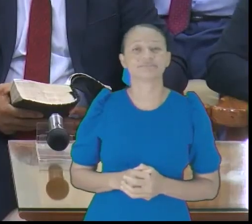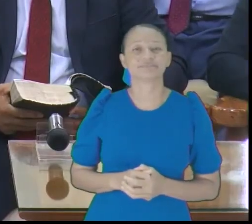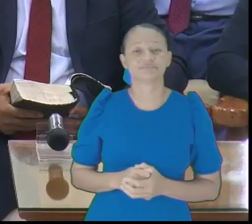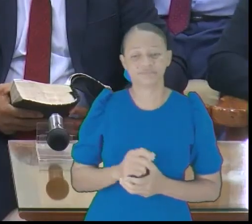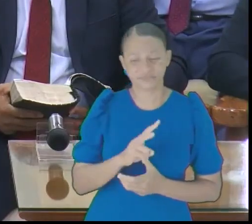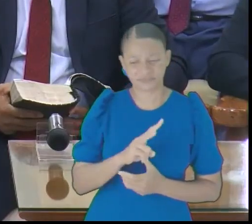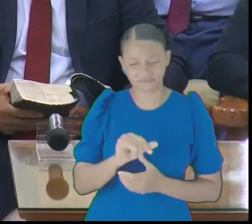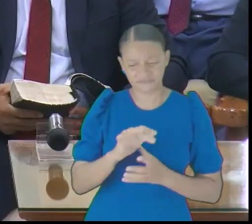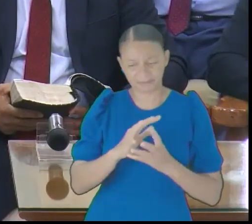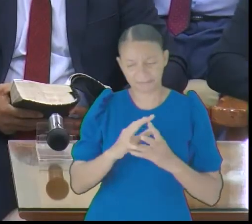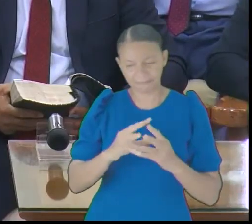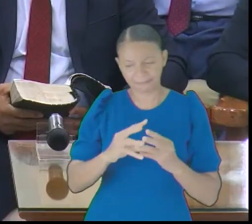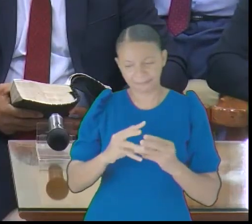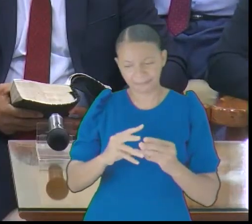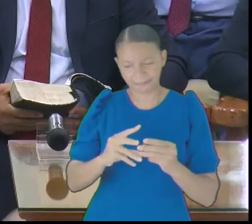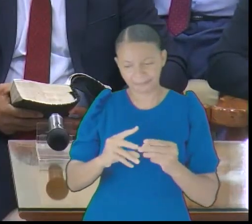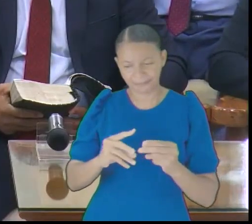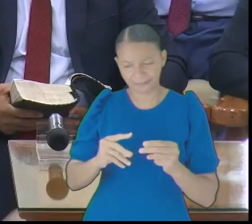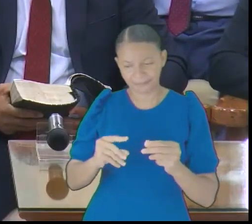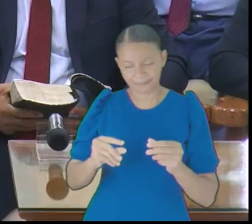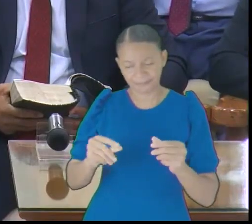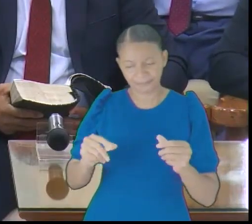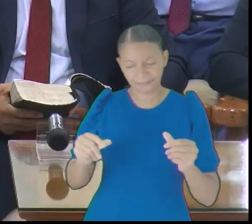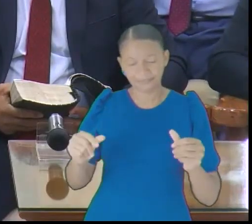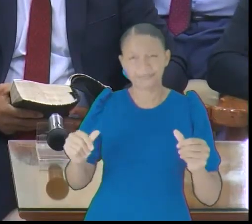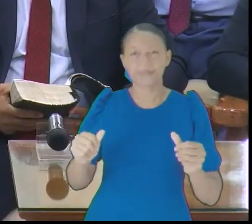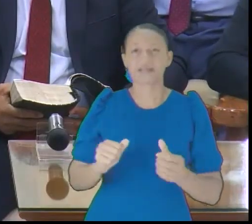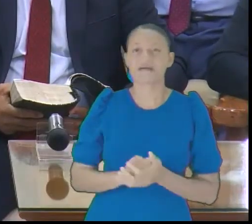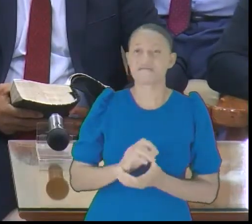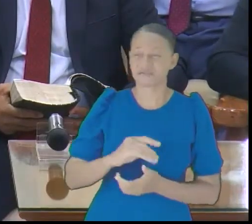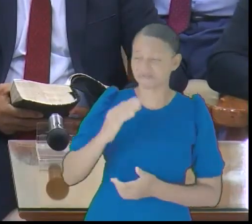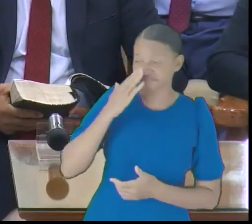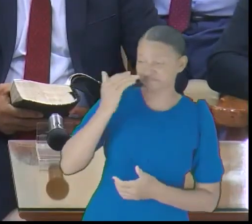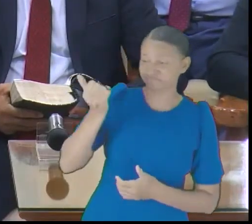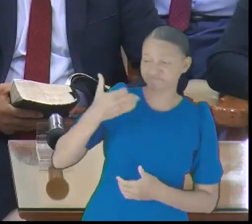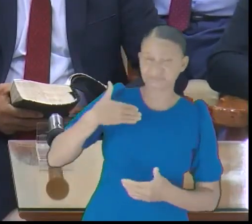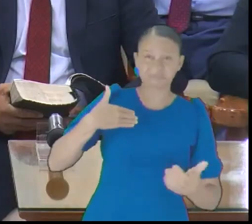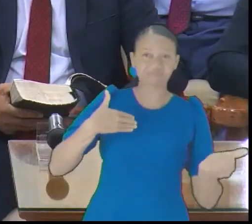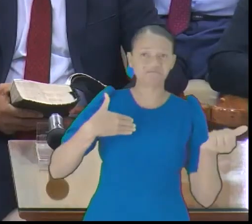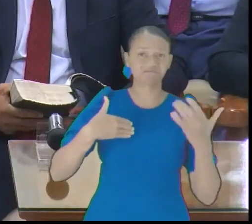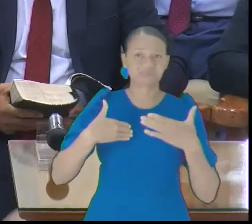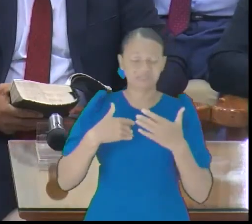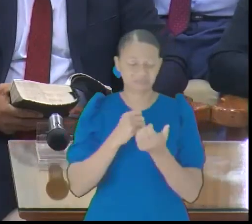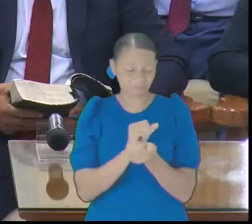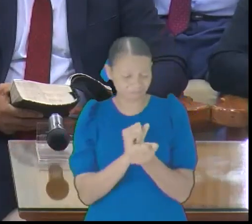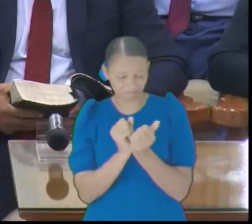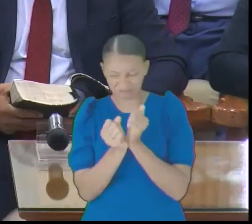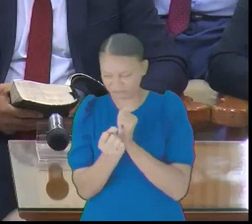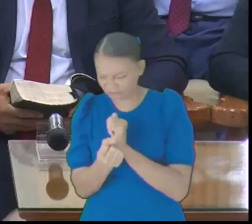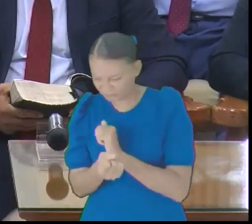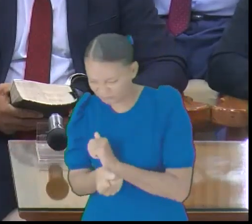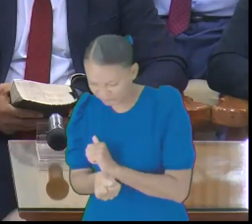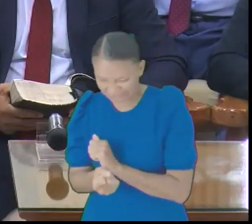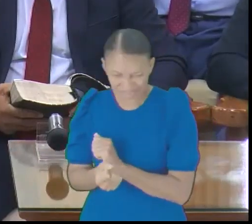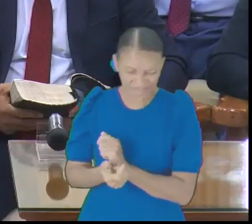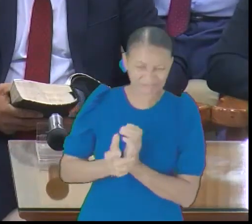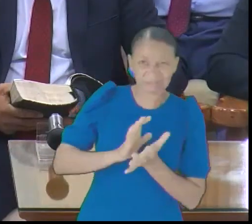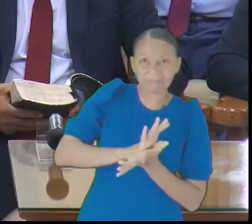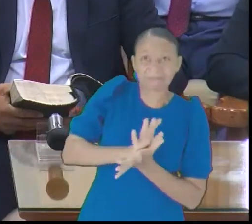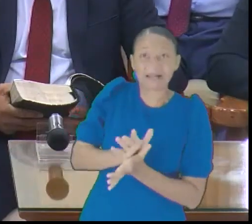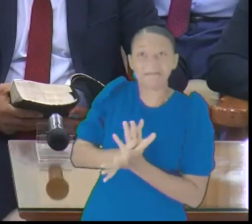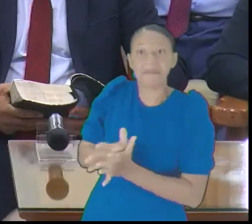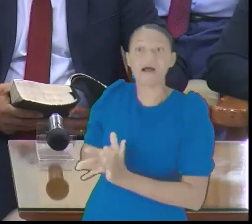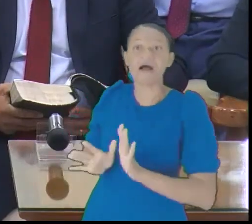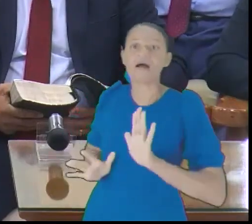vai passar por tudo isso, vai ser humilhado, vai ser escravizado, vai ser rechaçado.